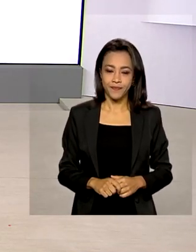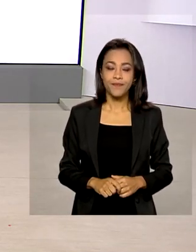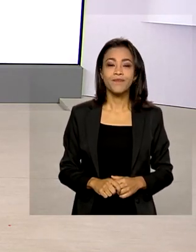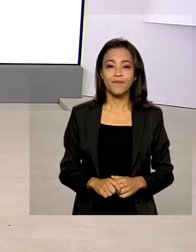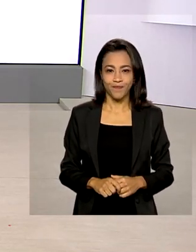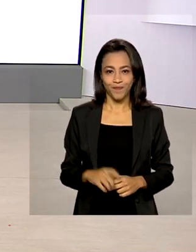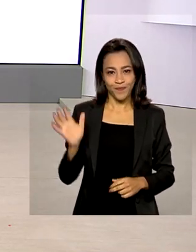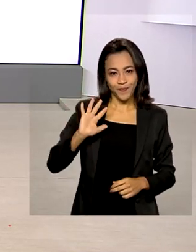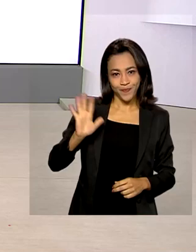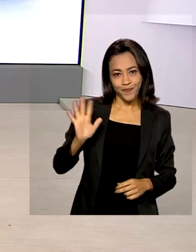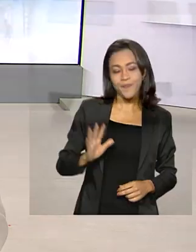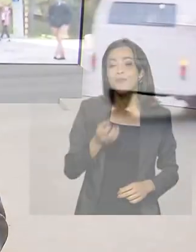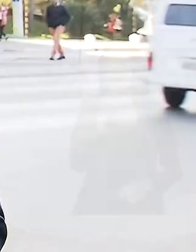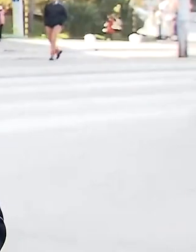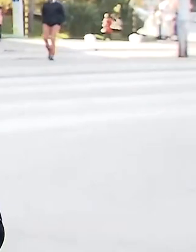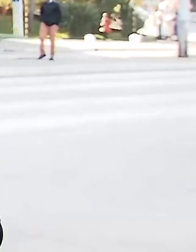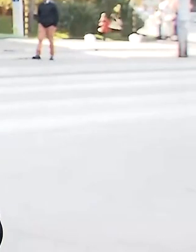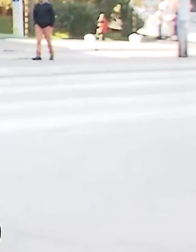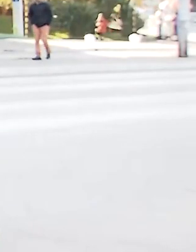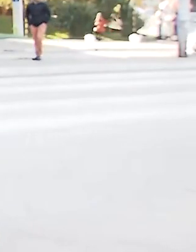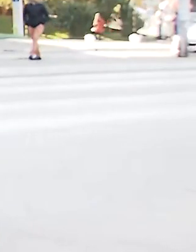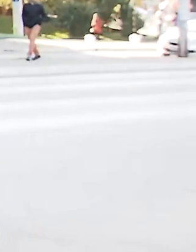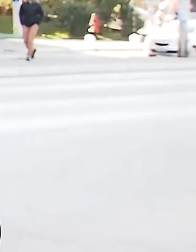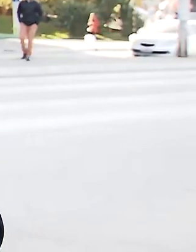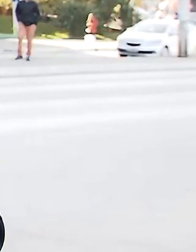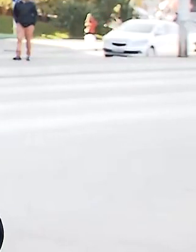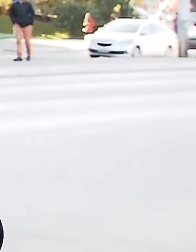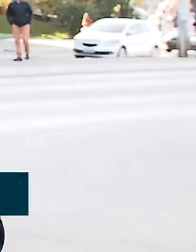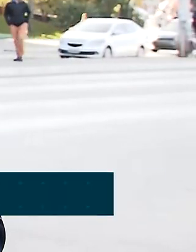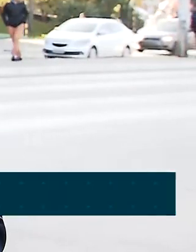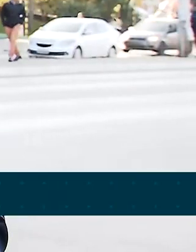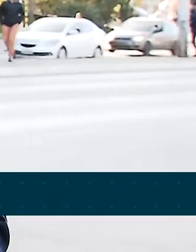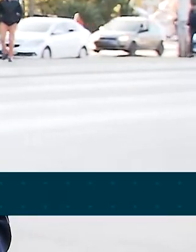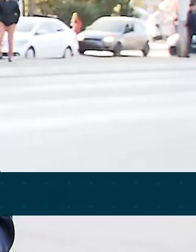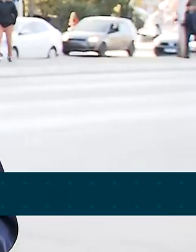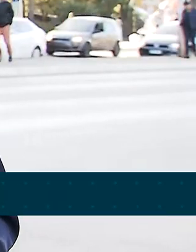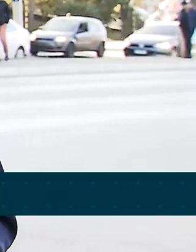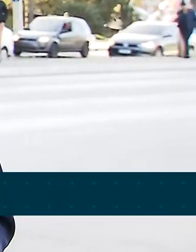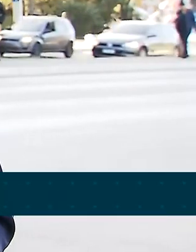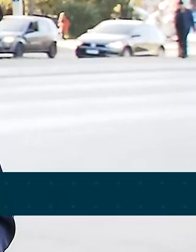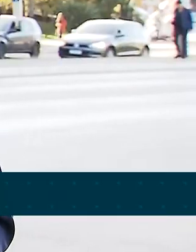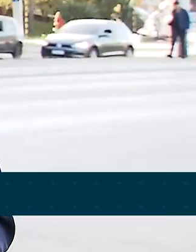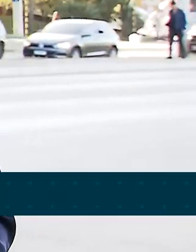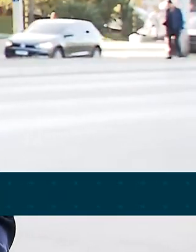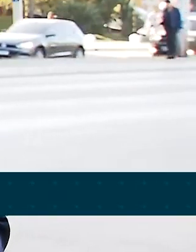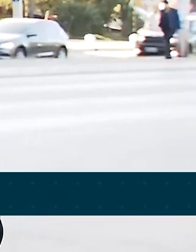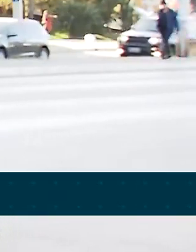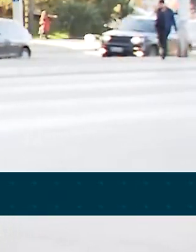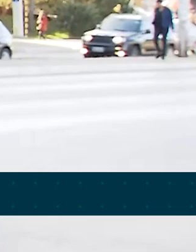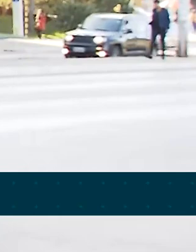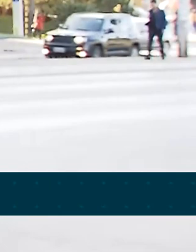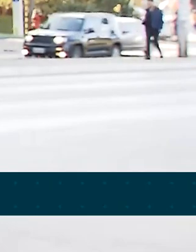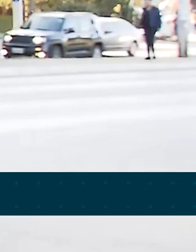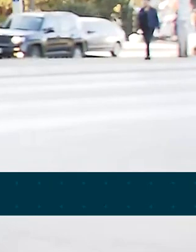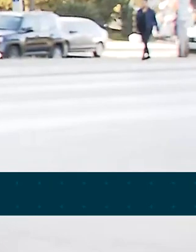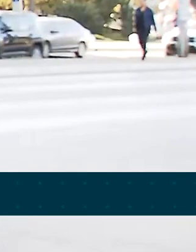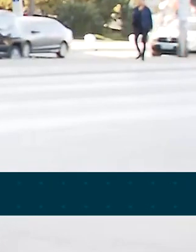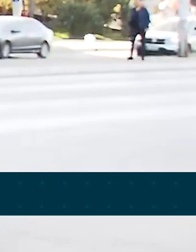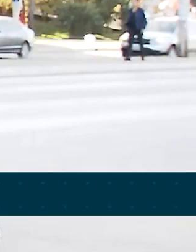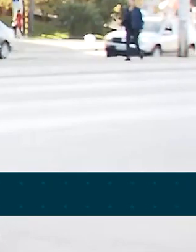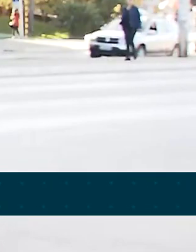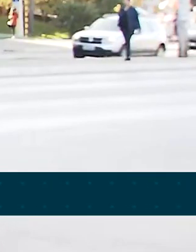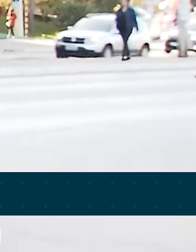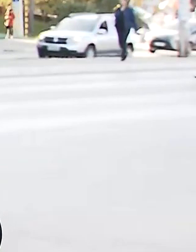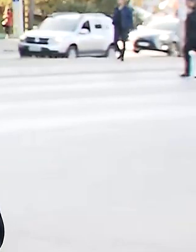Olá, Mara. Bom dia para você e bom dia a todos. É isso mesmo, né? E essa decisão foi tomada por unanimidade pela diretoria colegiada